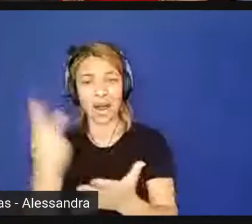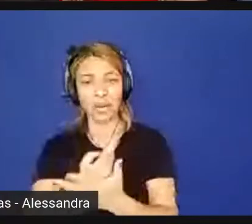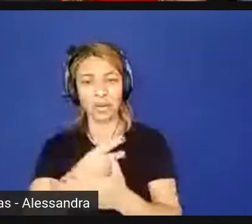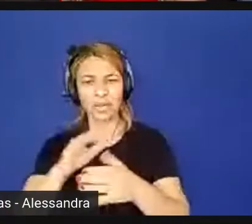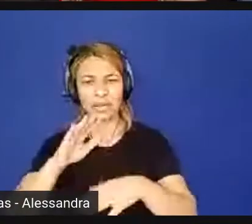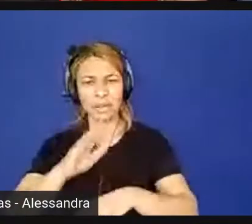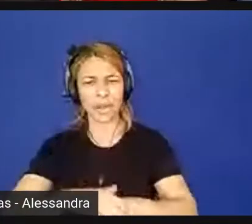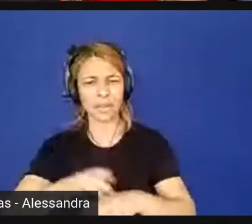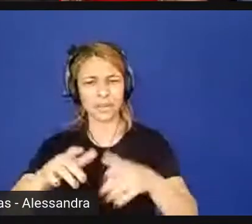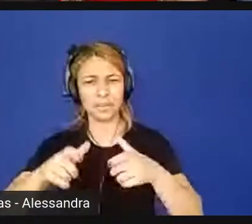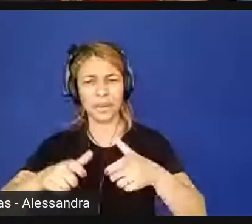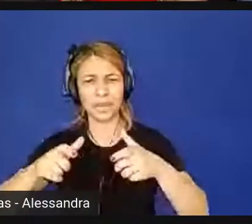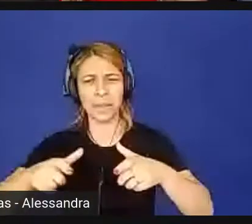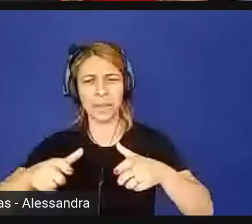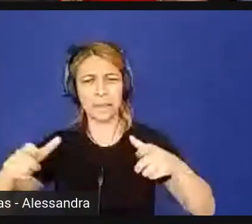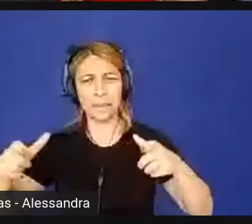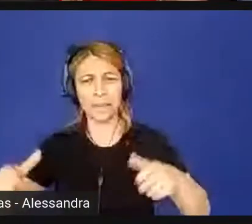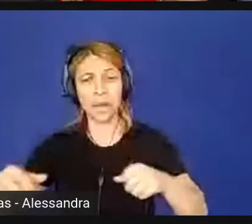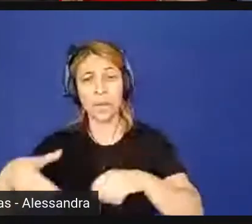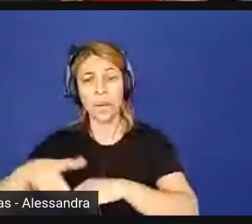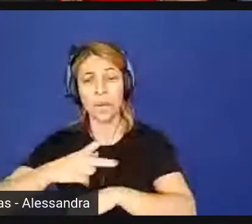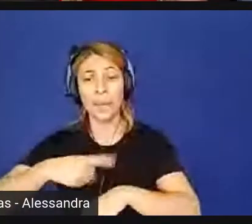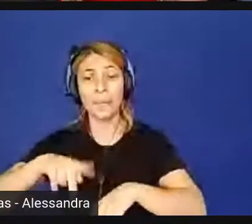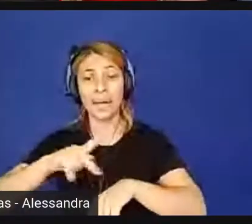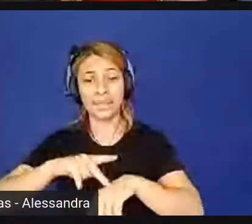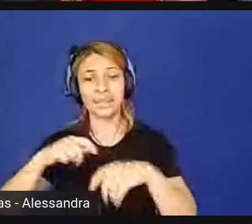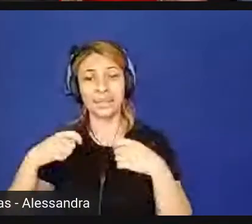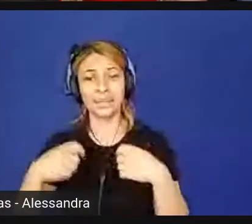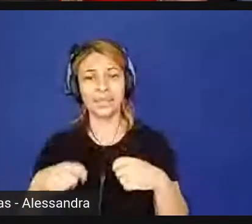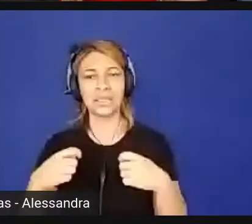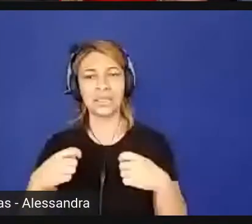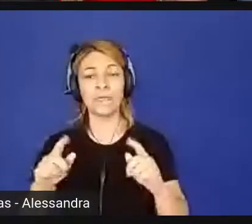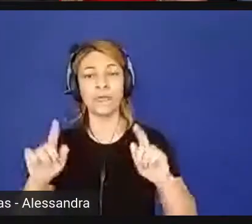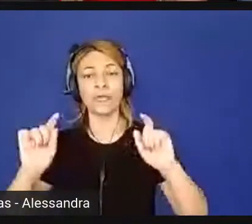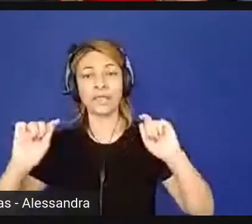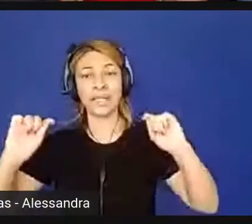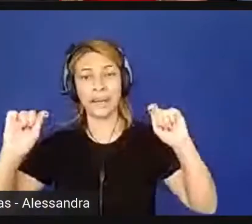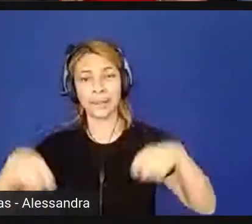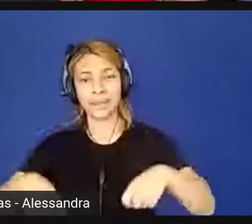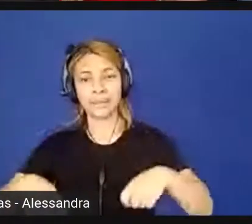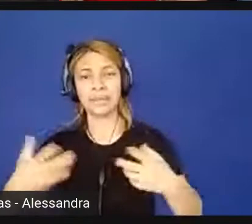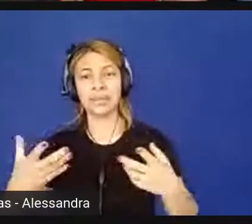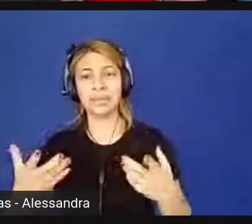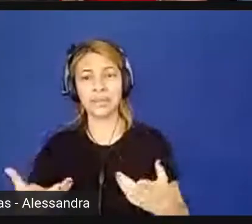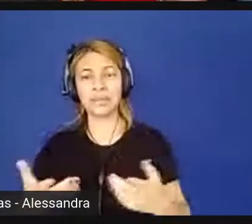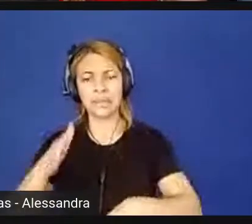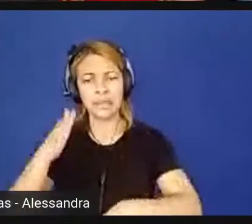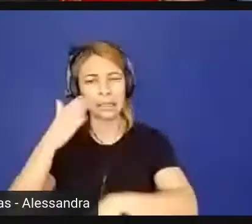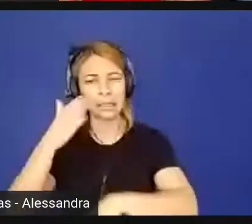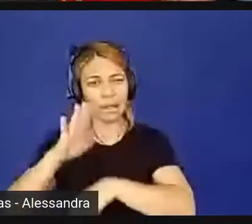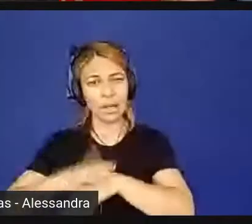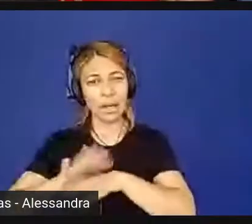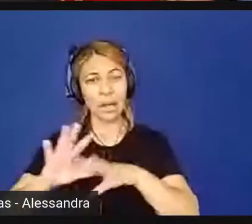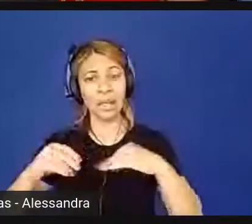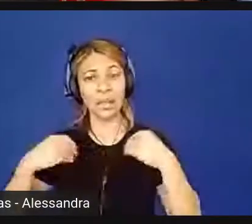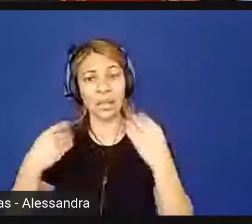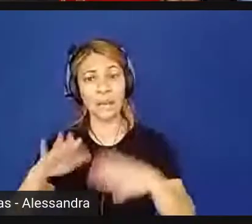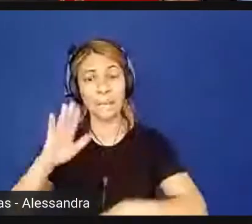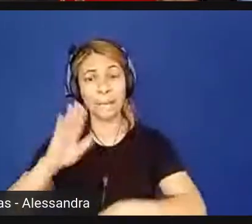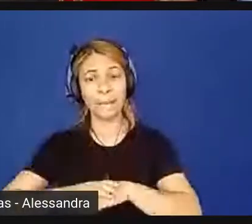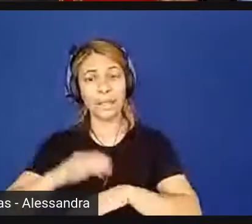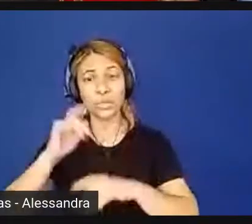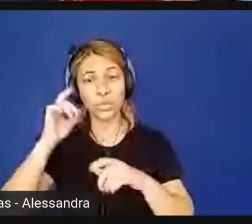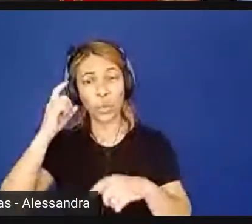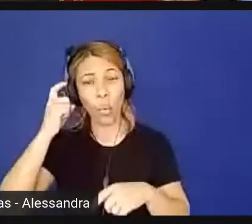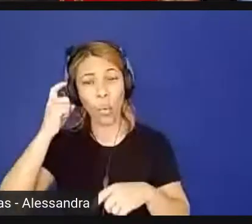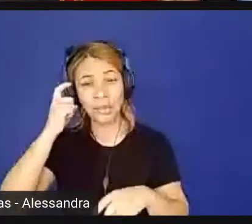ponto de vista, o país precisa delas, que você capacite, treine e dê mais consciência das pessoas sobre o